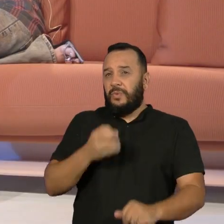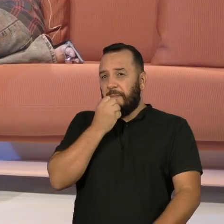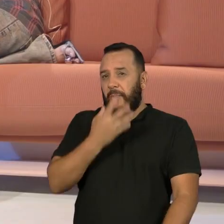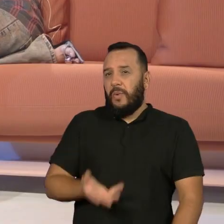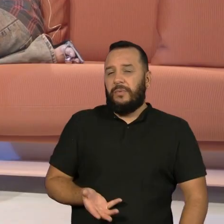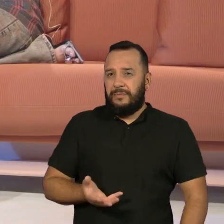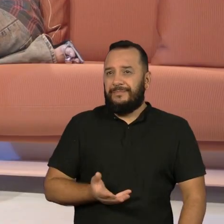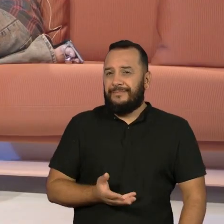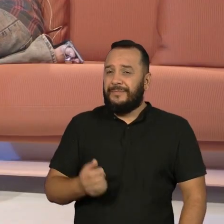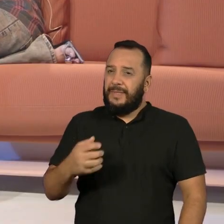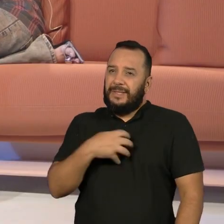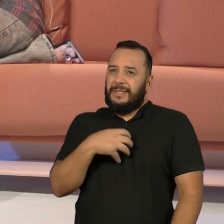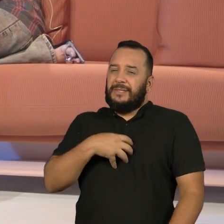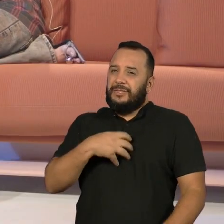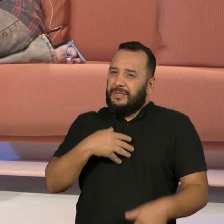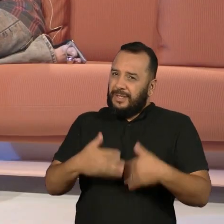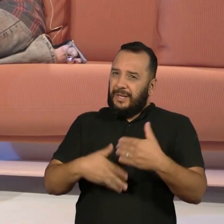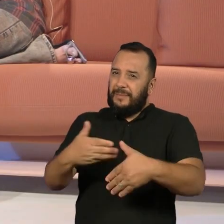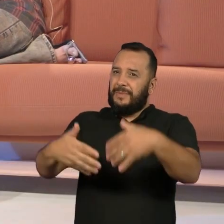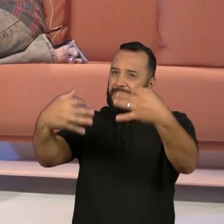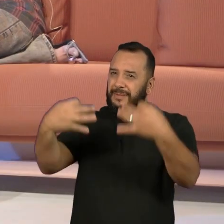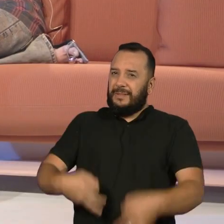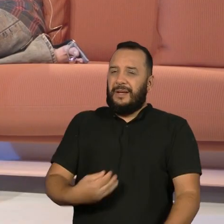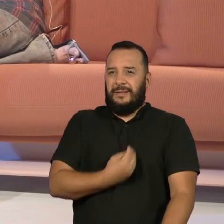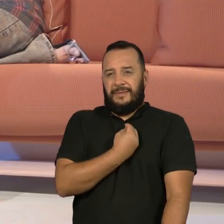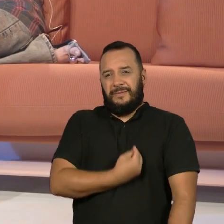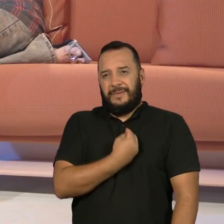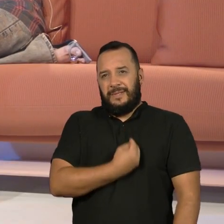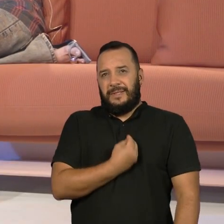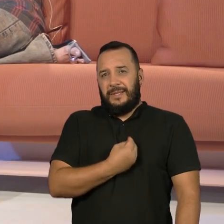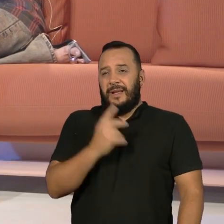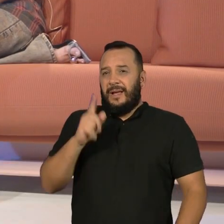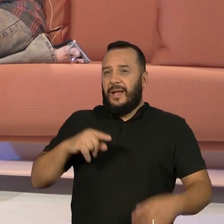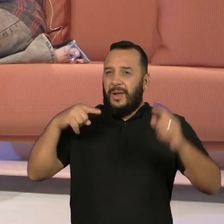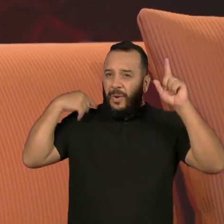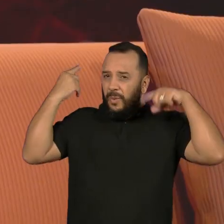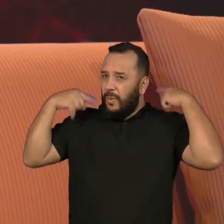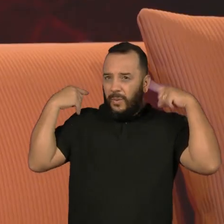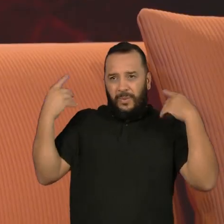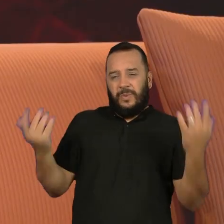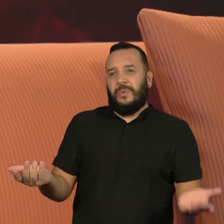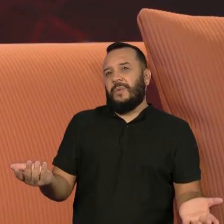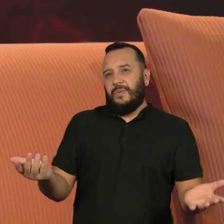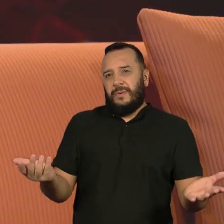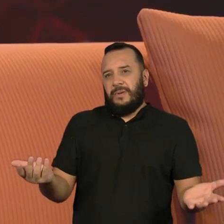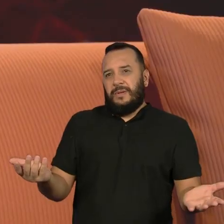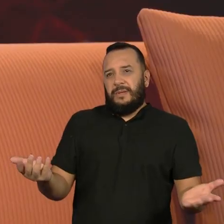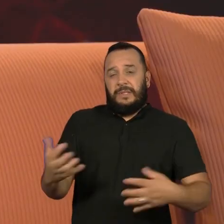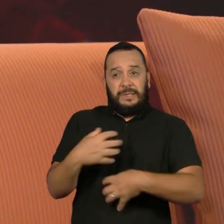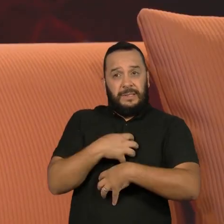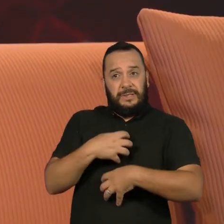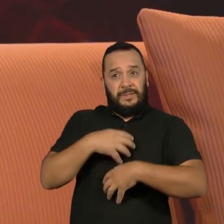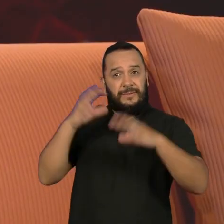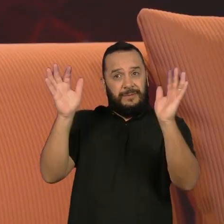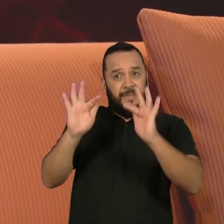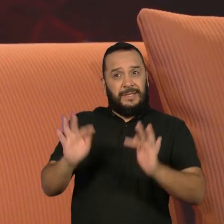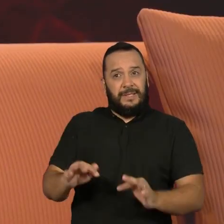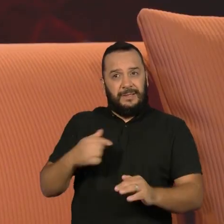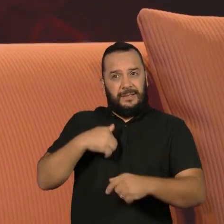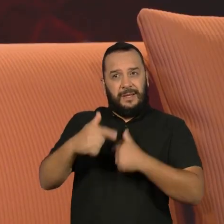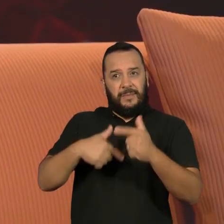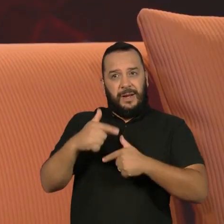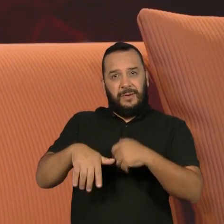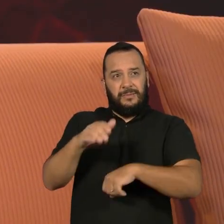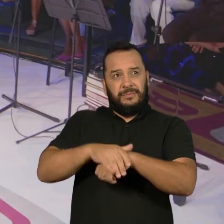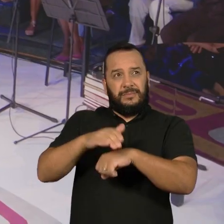eu me senti no caminho certo da vida, sabe? Foi uma coisa muito louca, assim. Eu me sinto muito feliz na profissão que eu escolhi para mim.